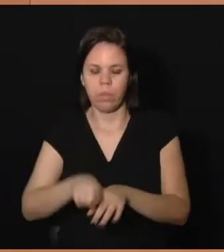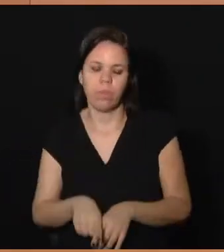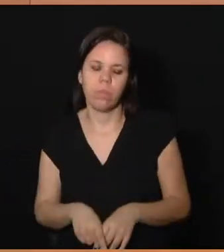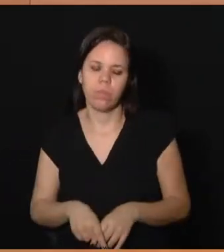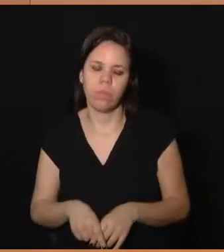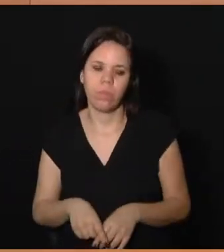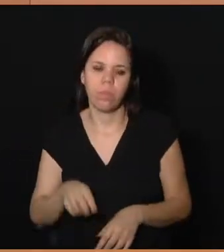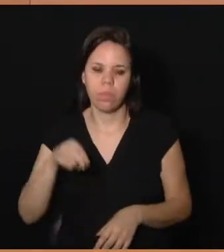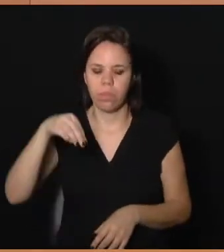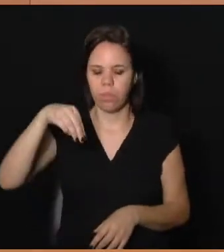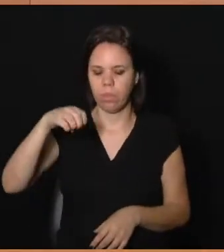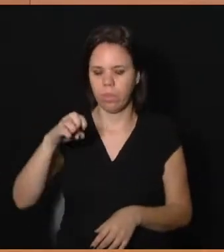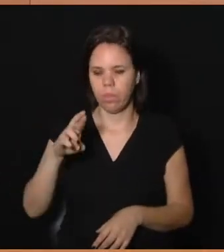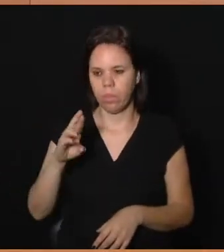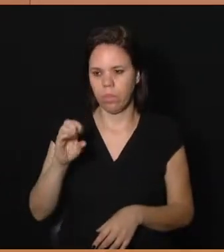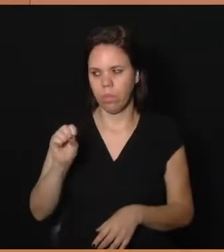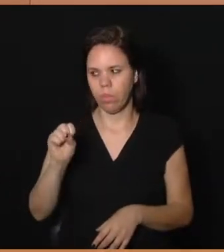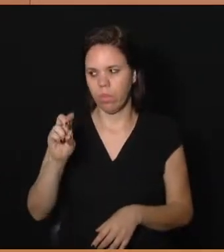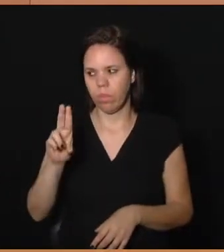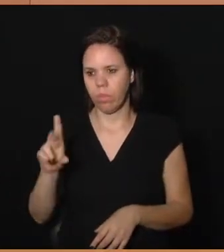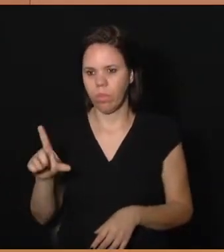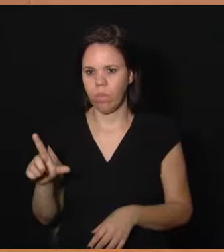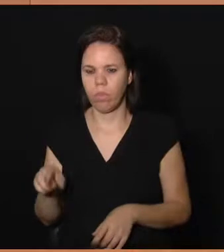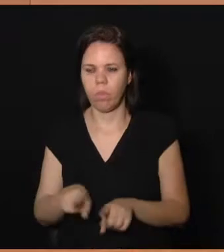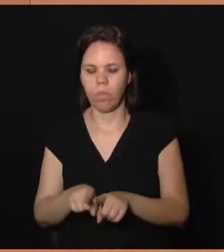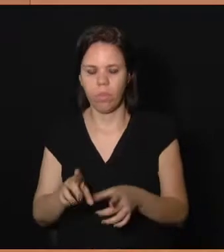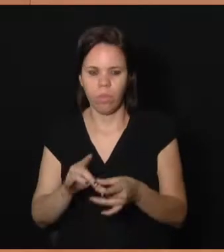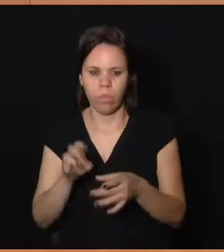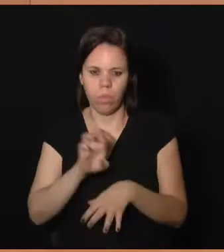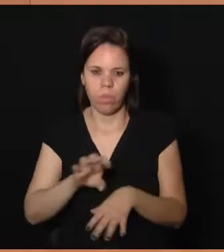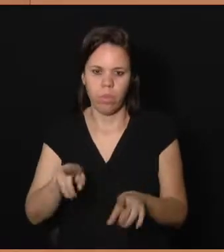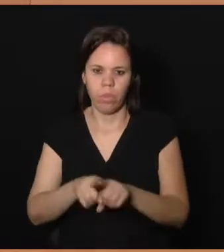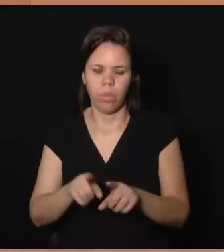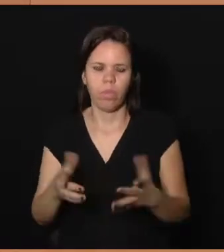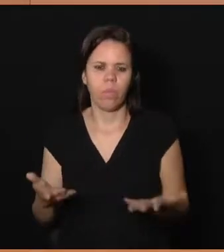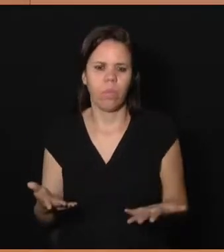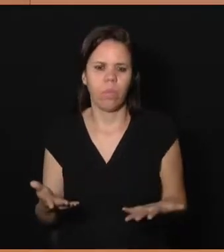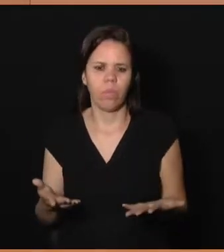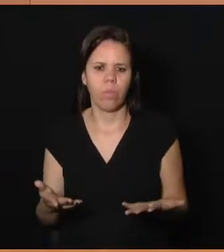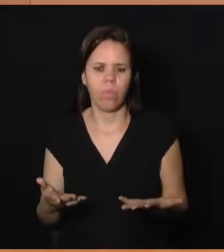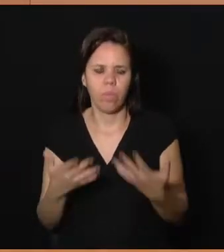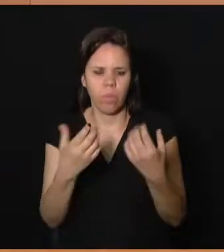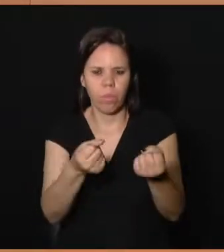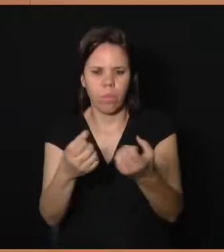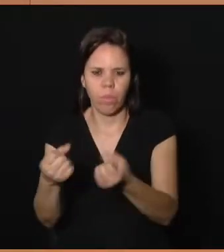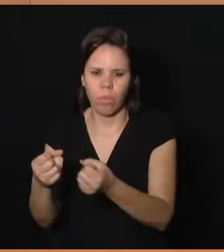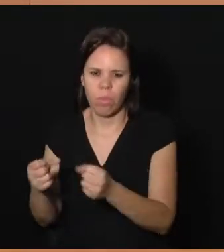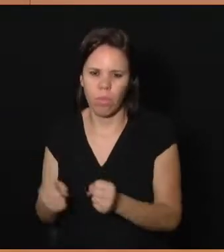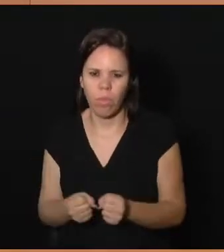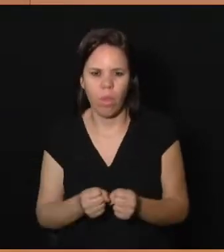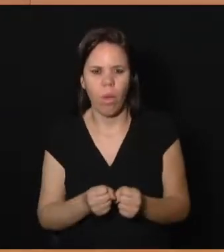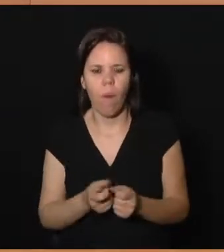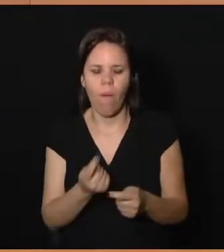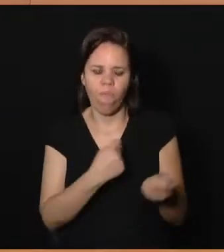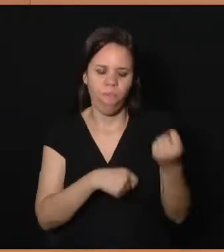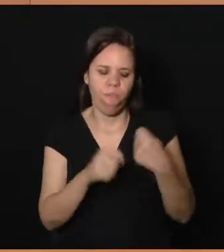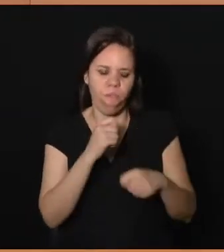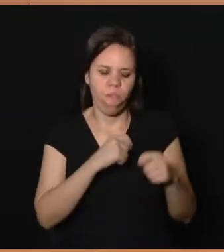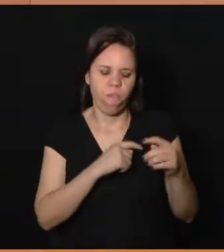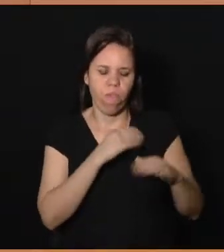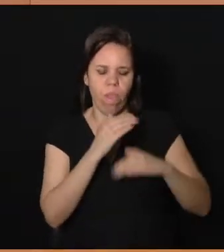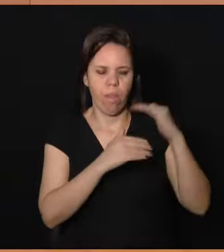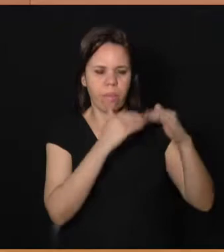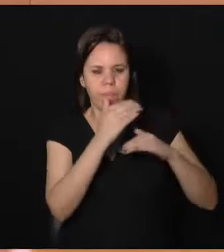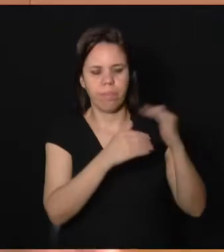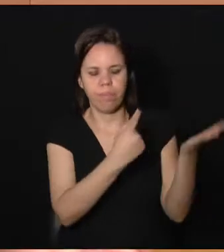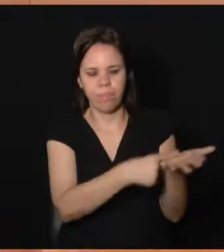sendo divulgado, vem sendo muito falado sobre a relevância do montante econômico desenvolvido